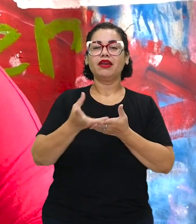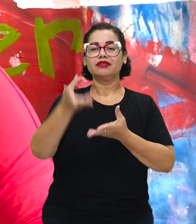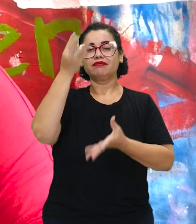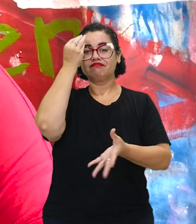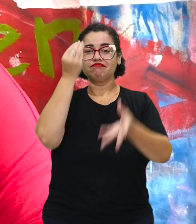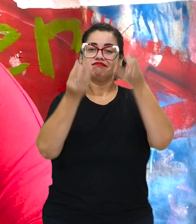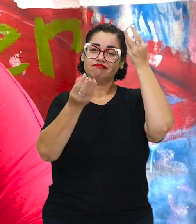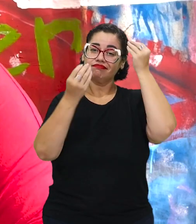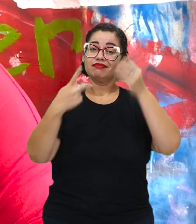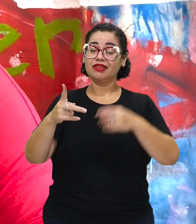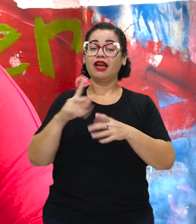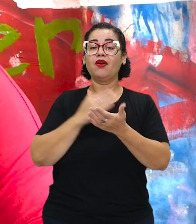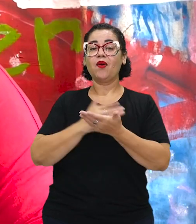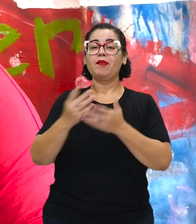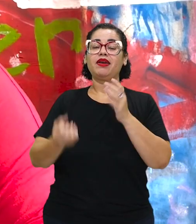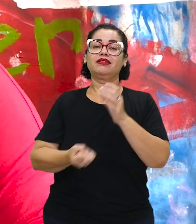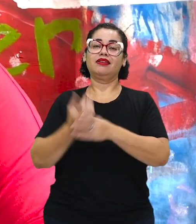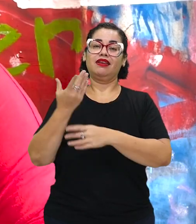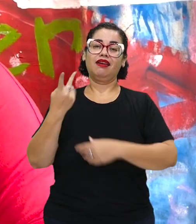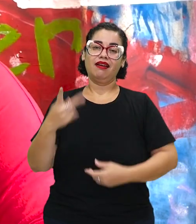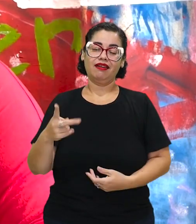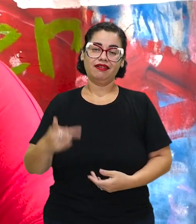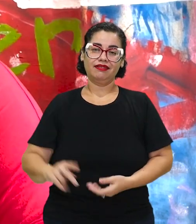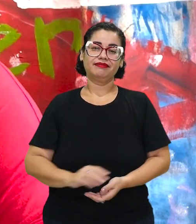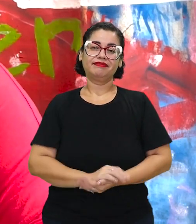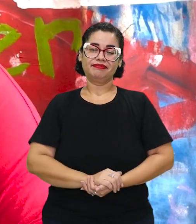vai começando a criar, né?